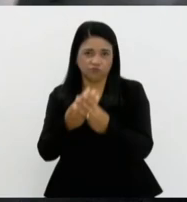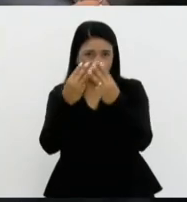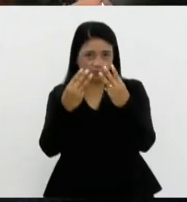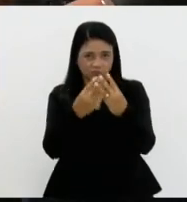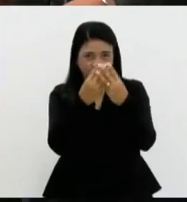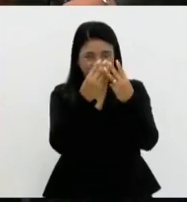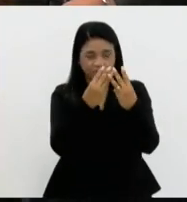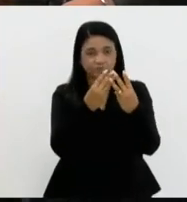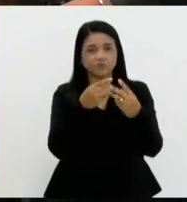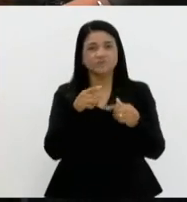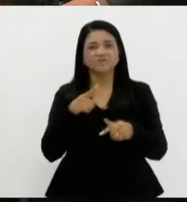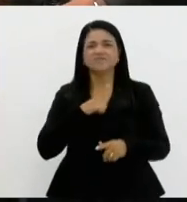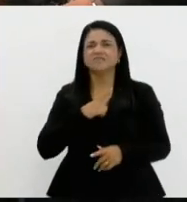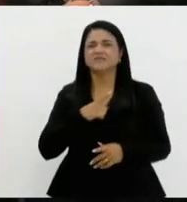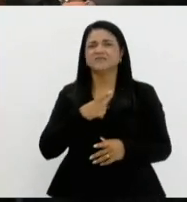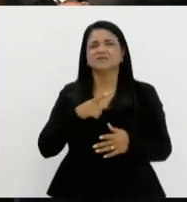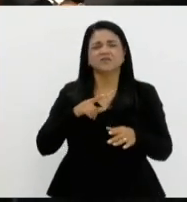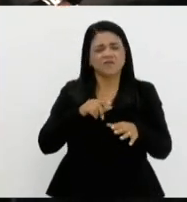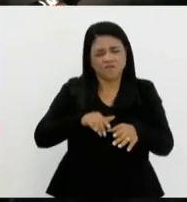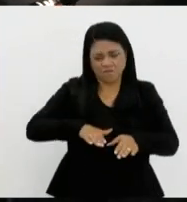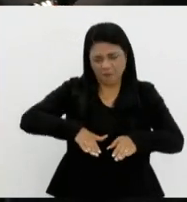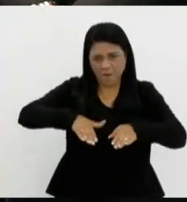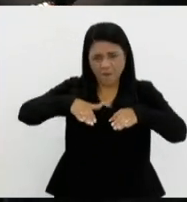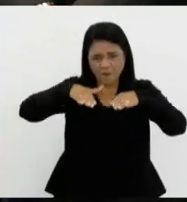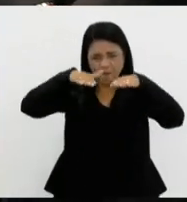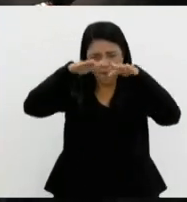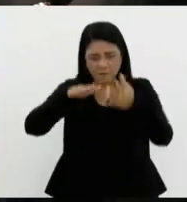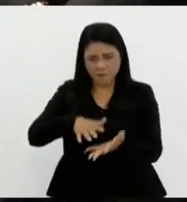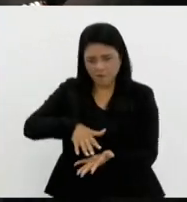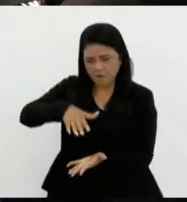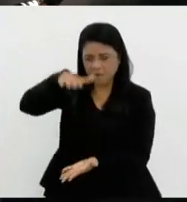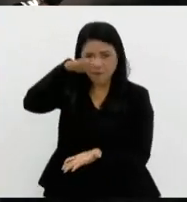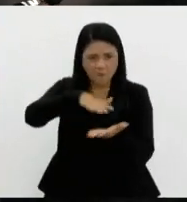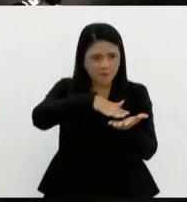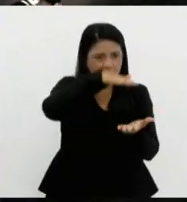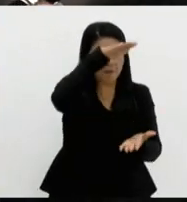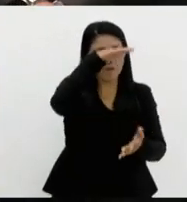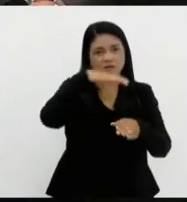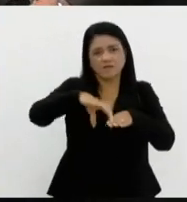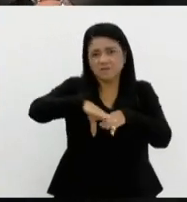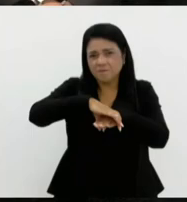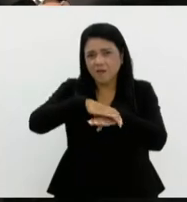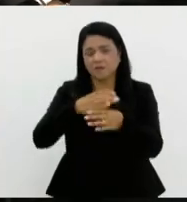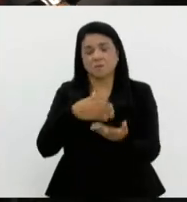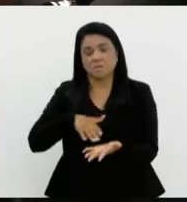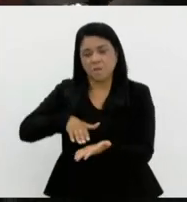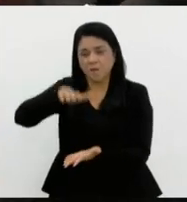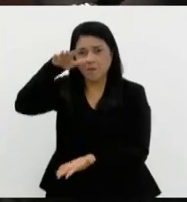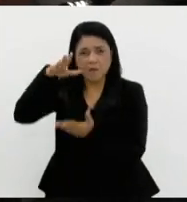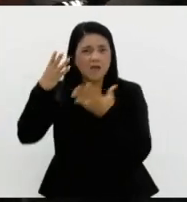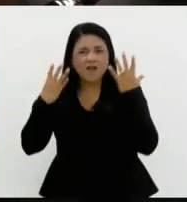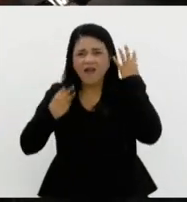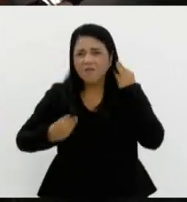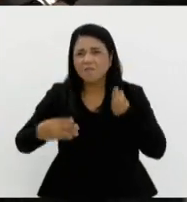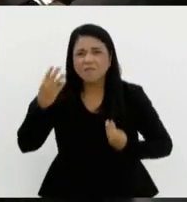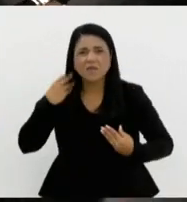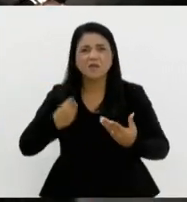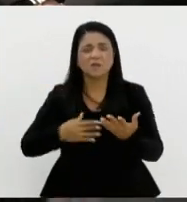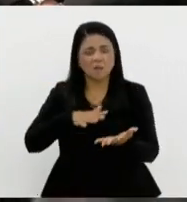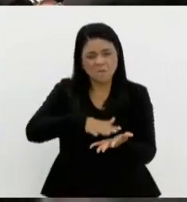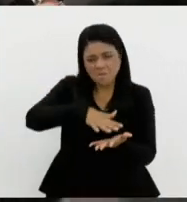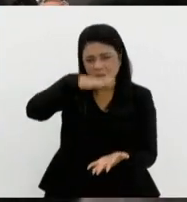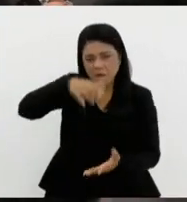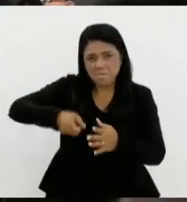falando. Pilhas de sapatinho, pilhas de cabelo humano, malas cheias de pele humana. Eu